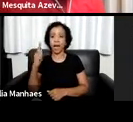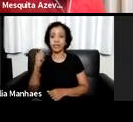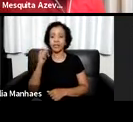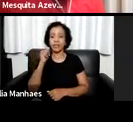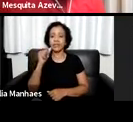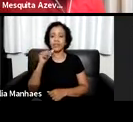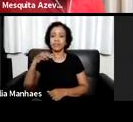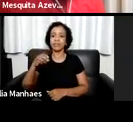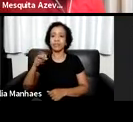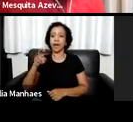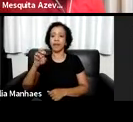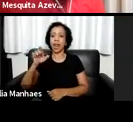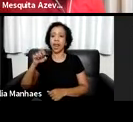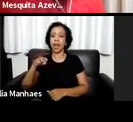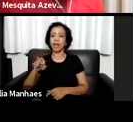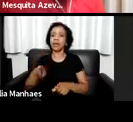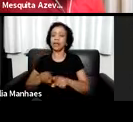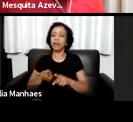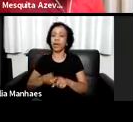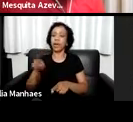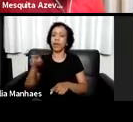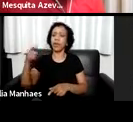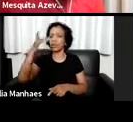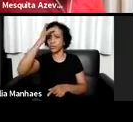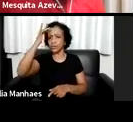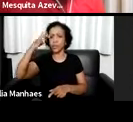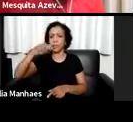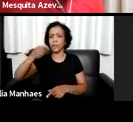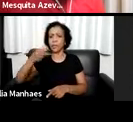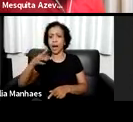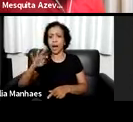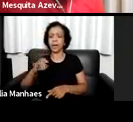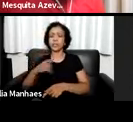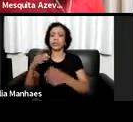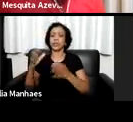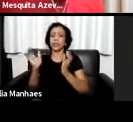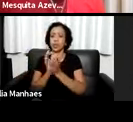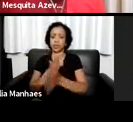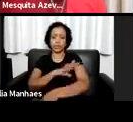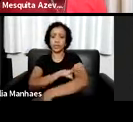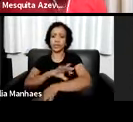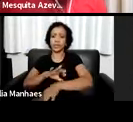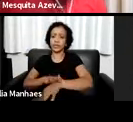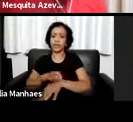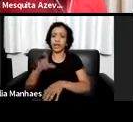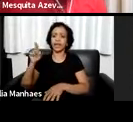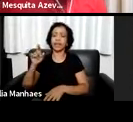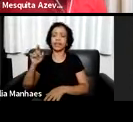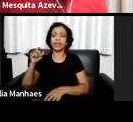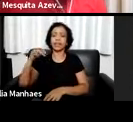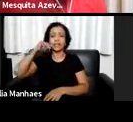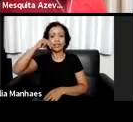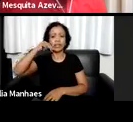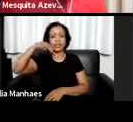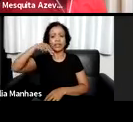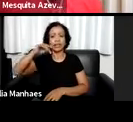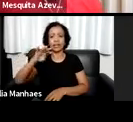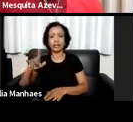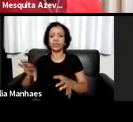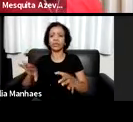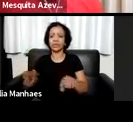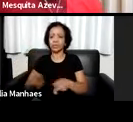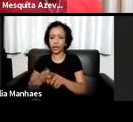Lu Marcos. Boa noite, paz do Senhor a todos, da Assembleia de Deus em Natal, Rio Grande do Norte. Irmãos da Assembleia de Deus também conosco. Boa